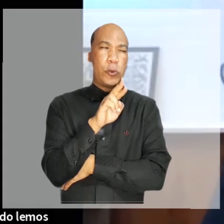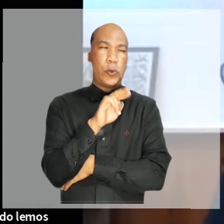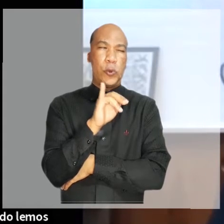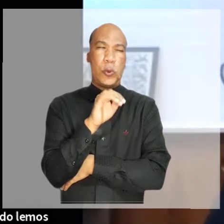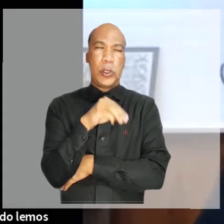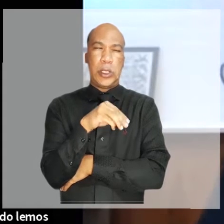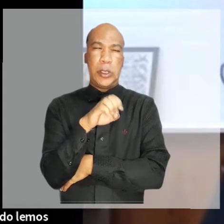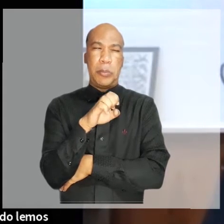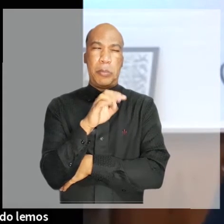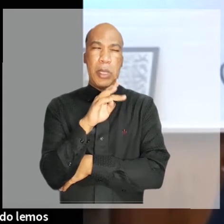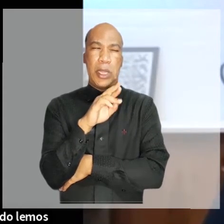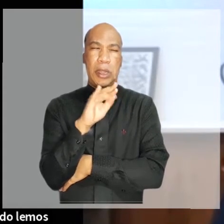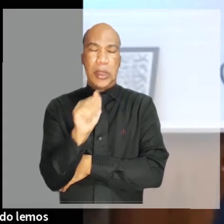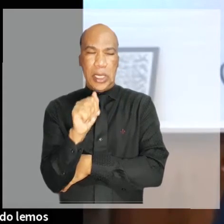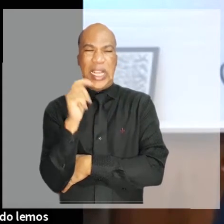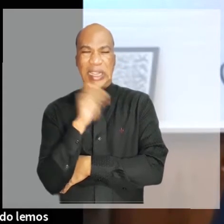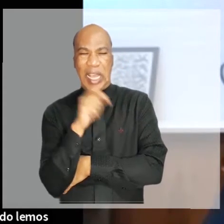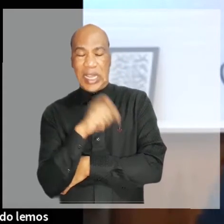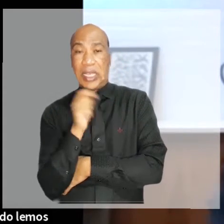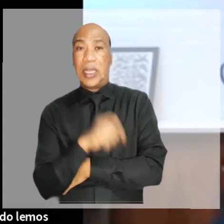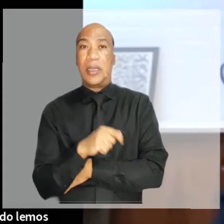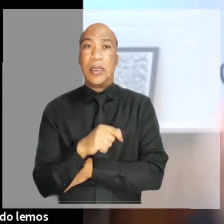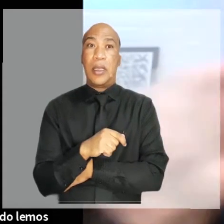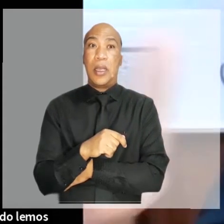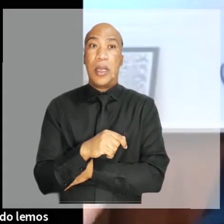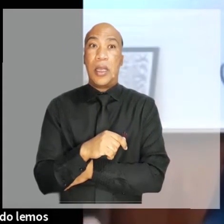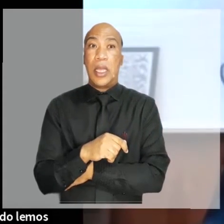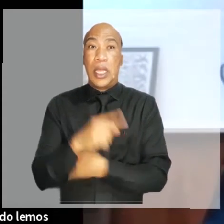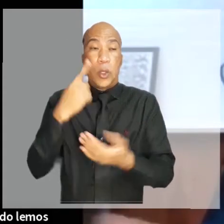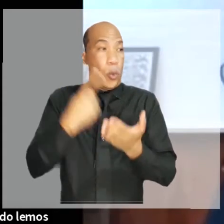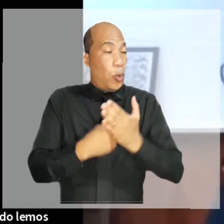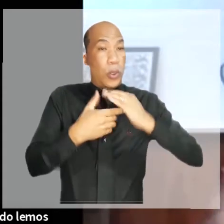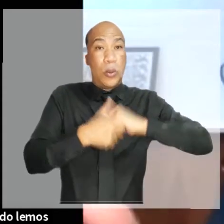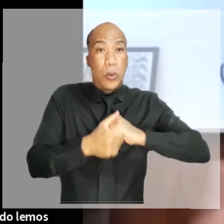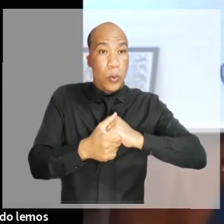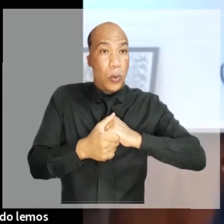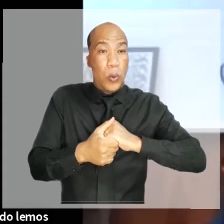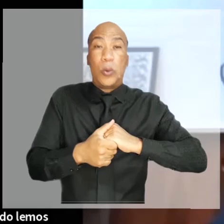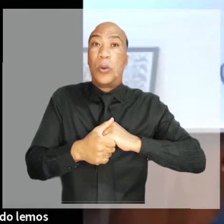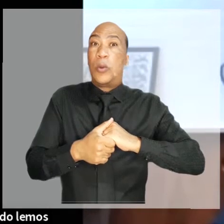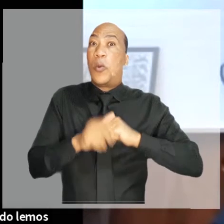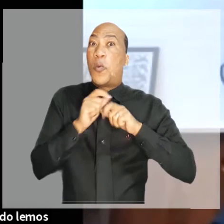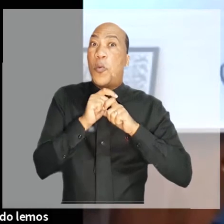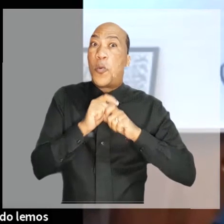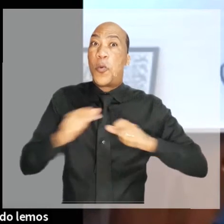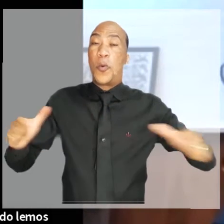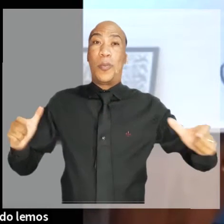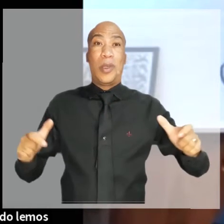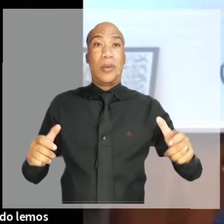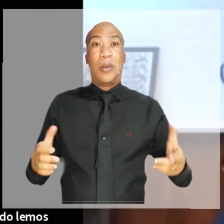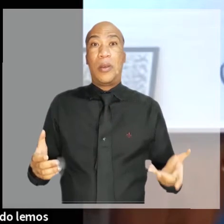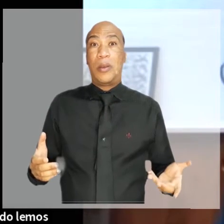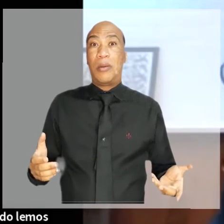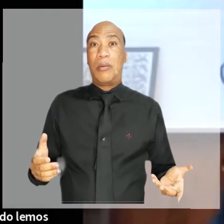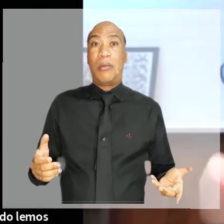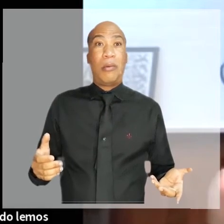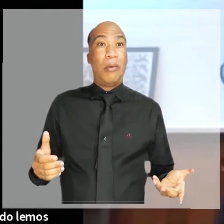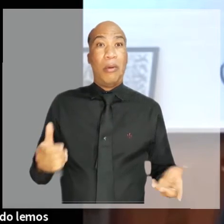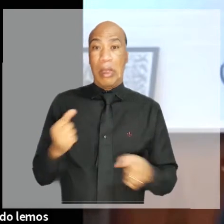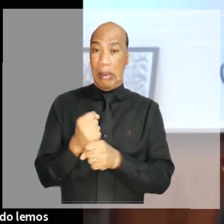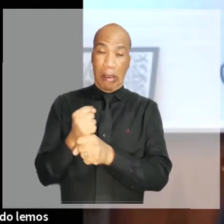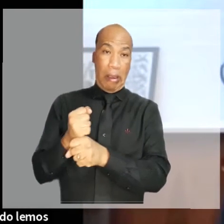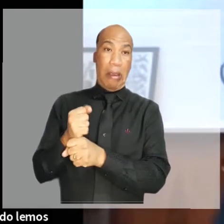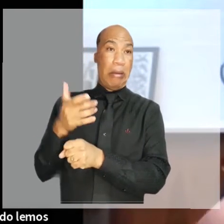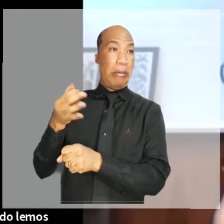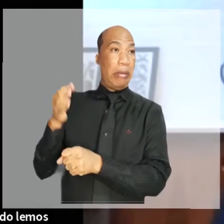acontece há década, você entendeu? A gente tem mantido o mesmo patamar de 10% de conciliação todos os anos. Então,